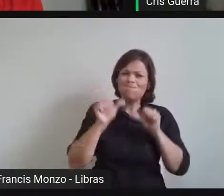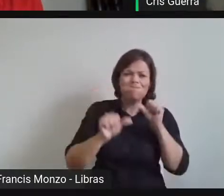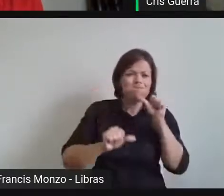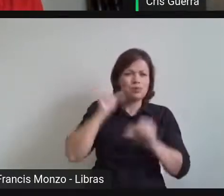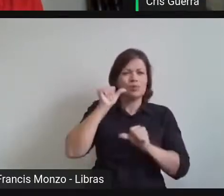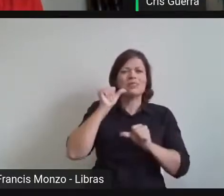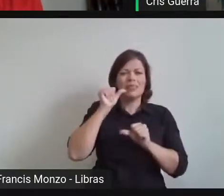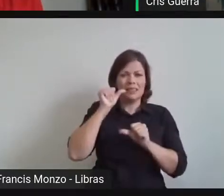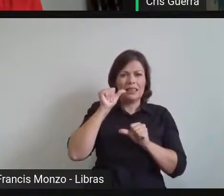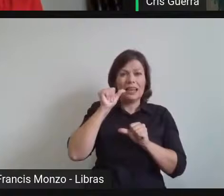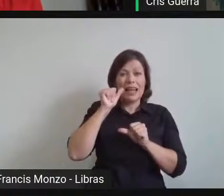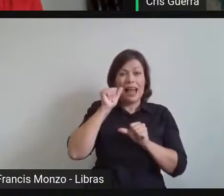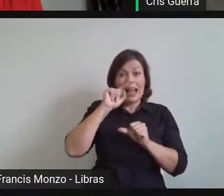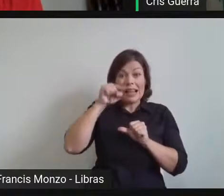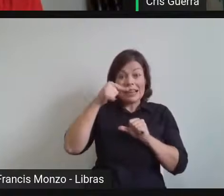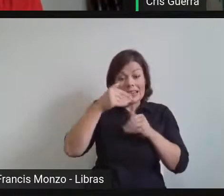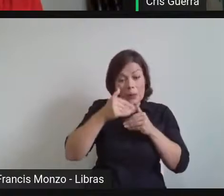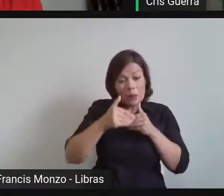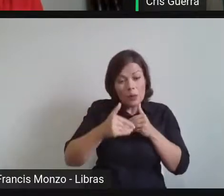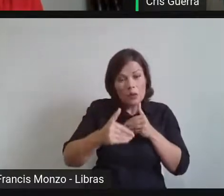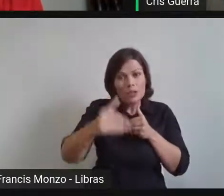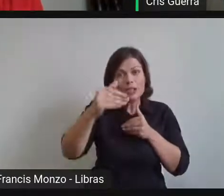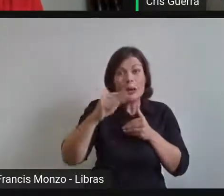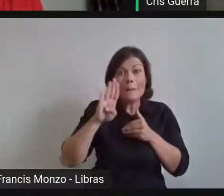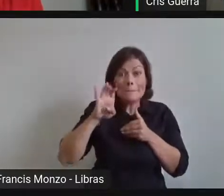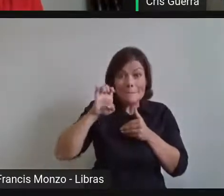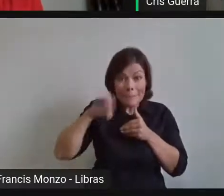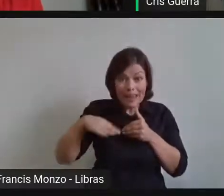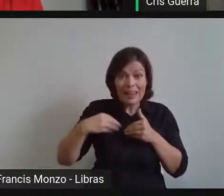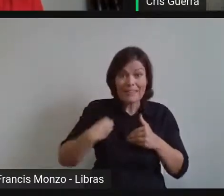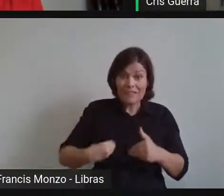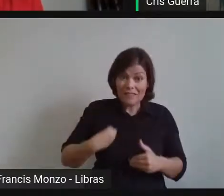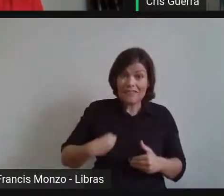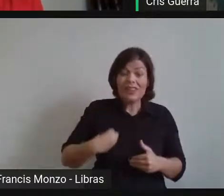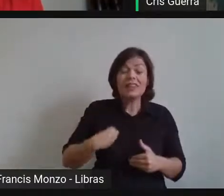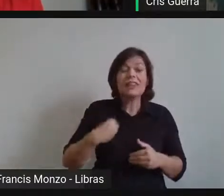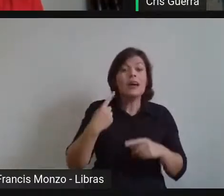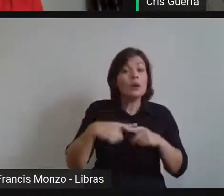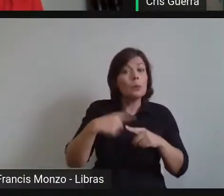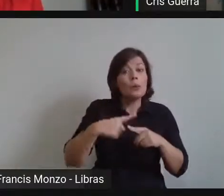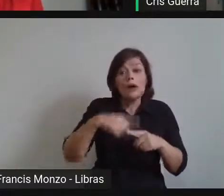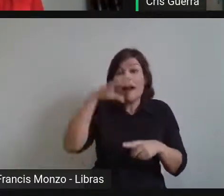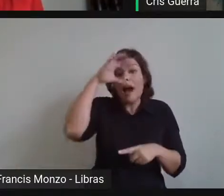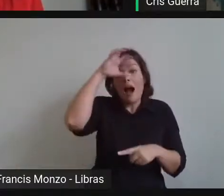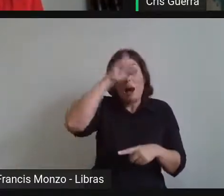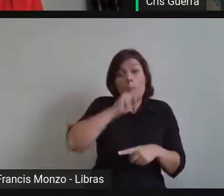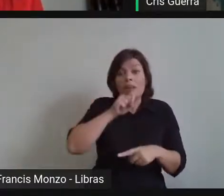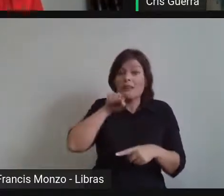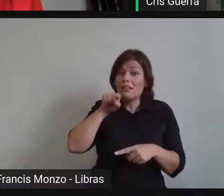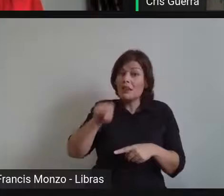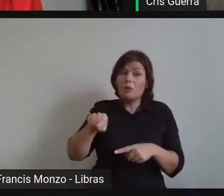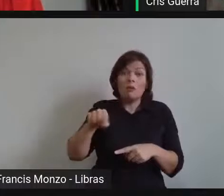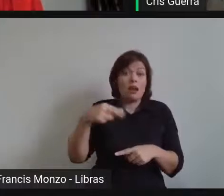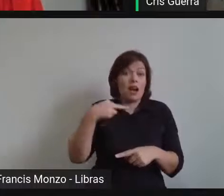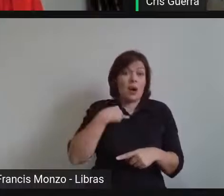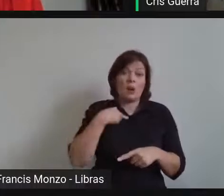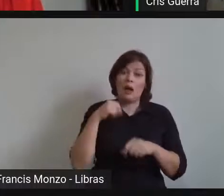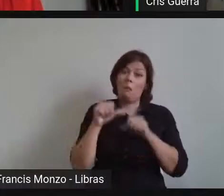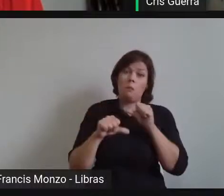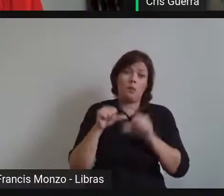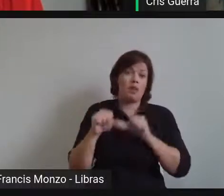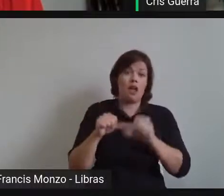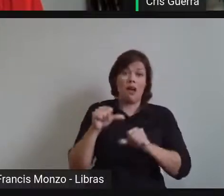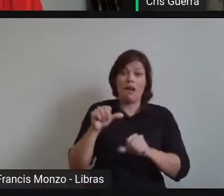passar bem por isso é porque aprendeu que existem fatos que não mudam, que não podem ser mudados. Só resta a